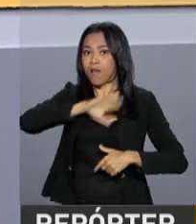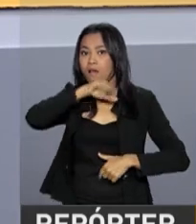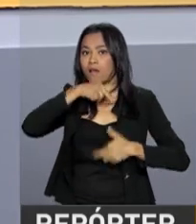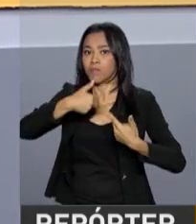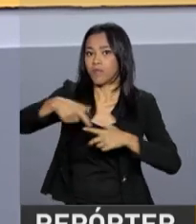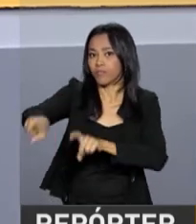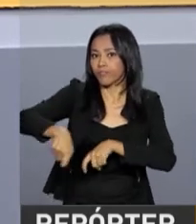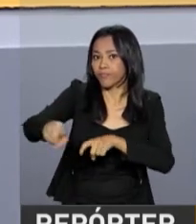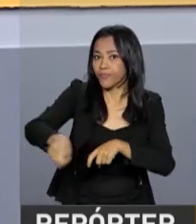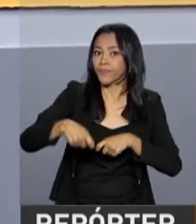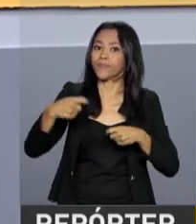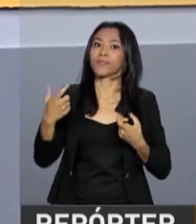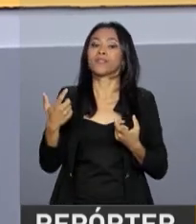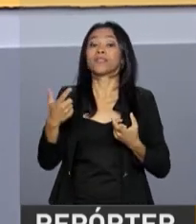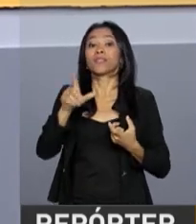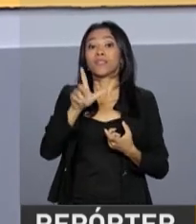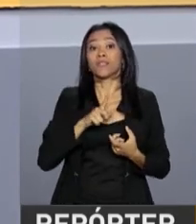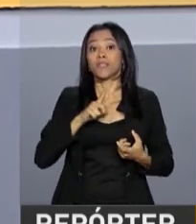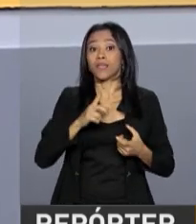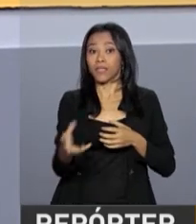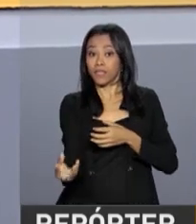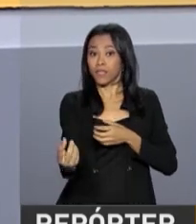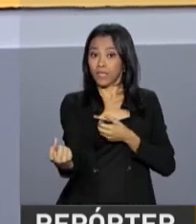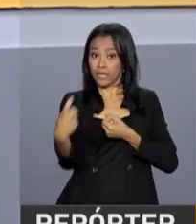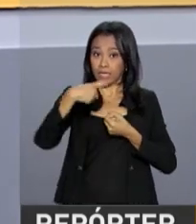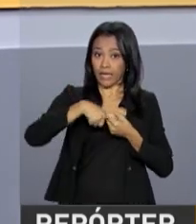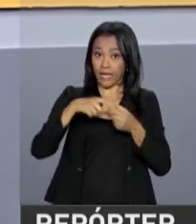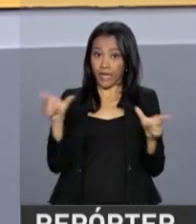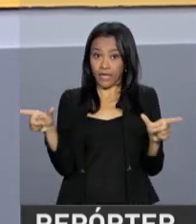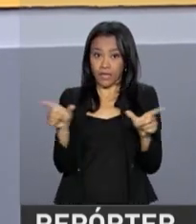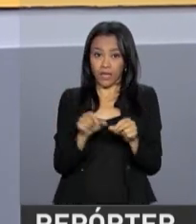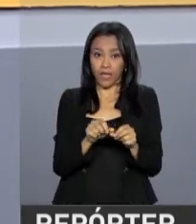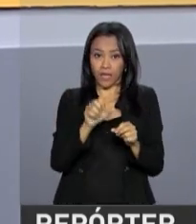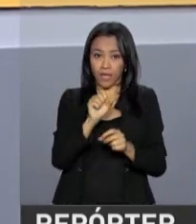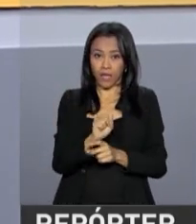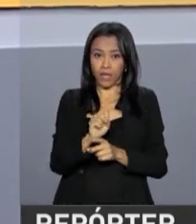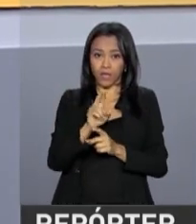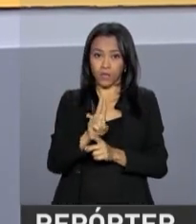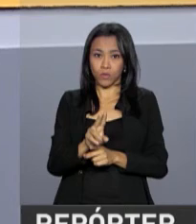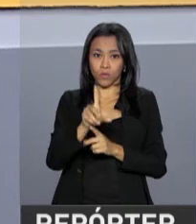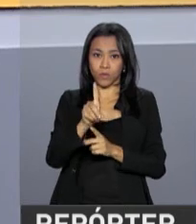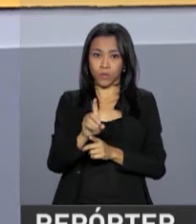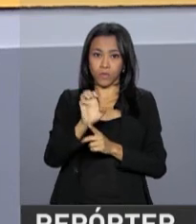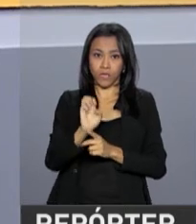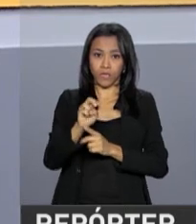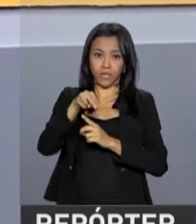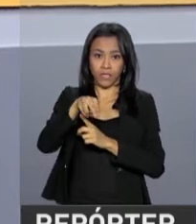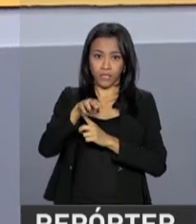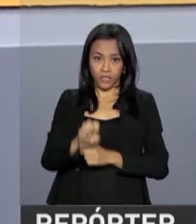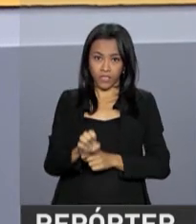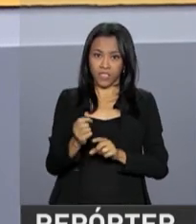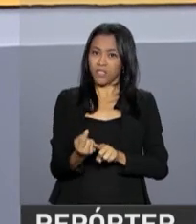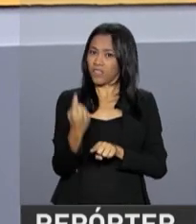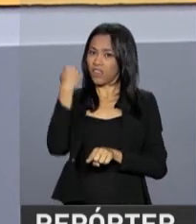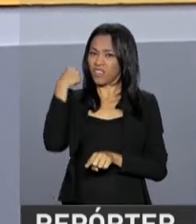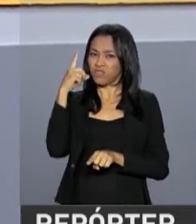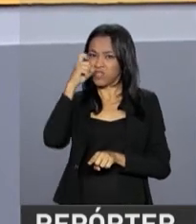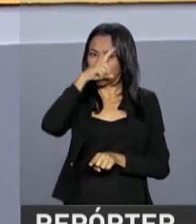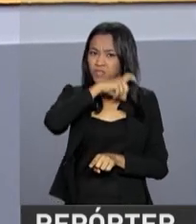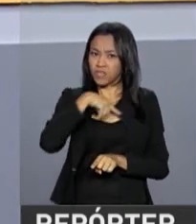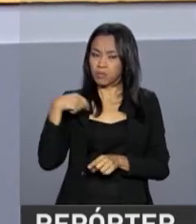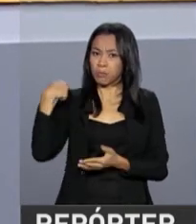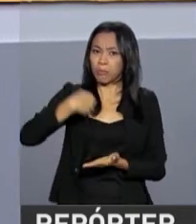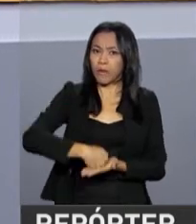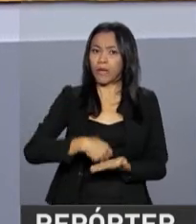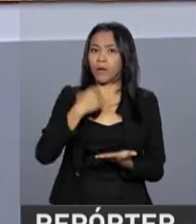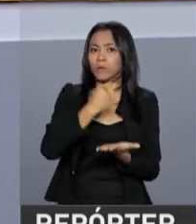produtores rurais inseridos na superintendência do desenvolvimento do nordeste sudene que tiveram dificuldades para pagar contratos de